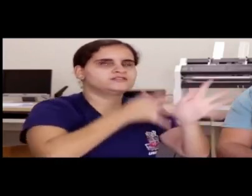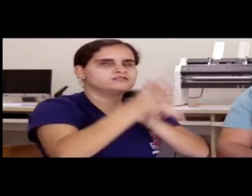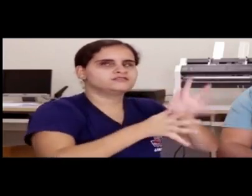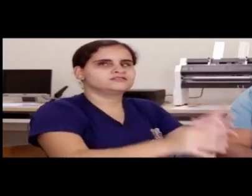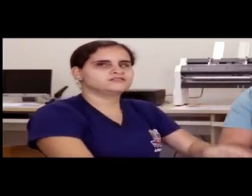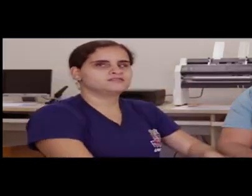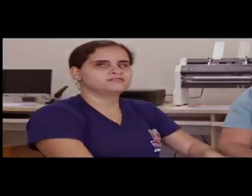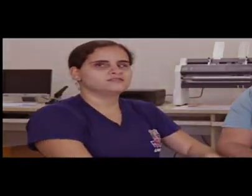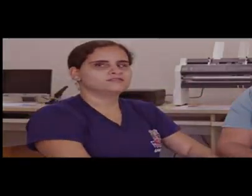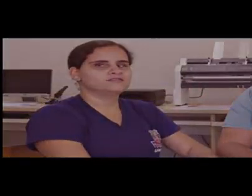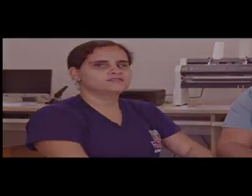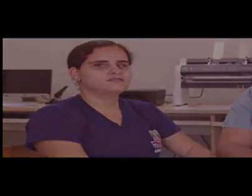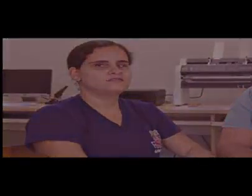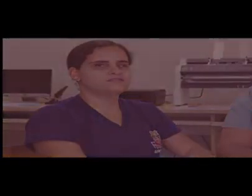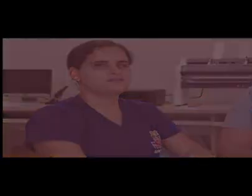mundo em Libras.